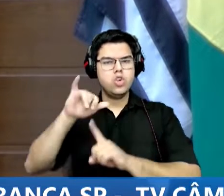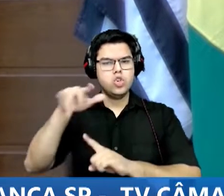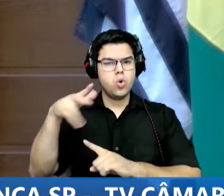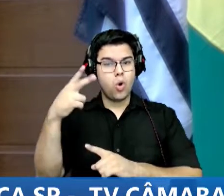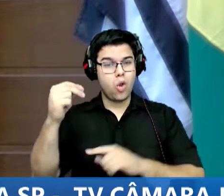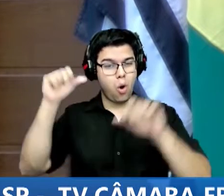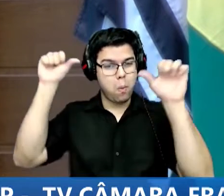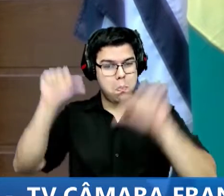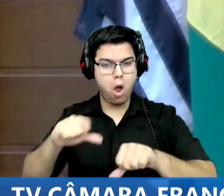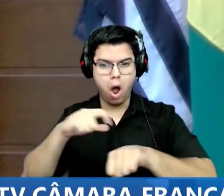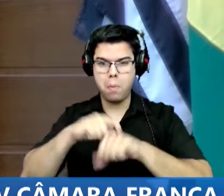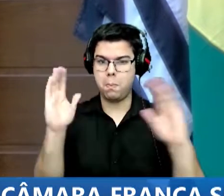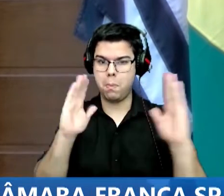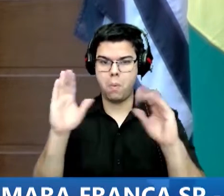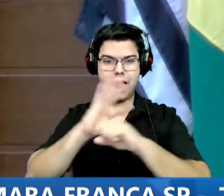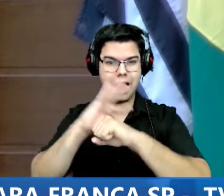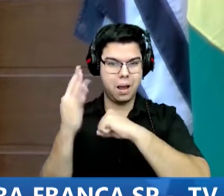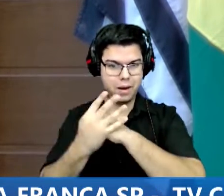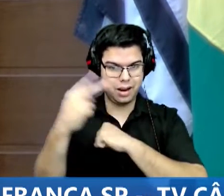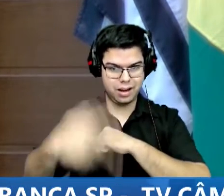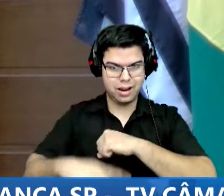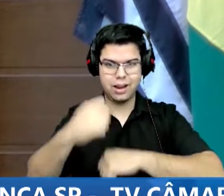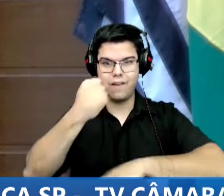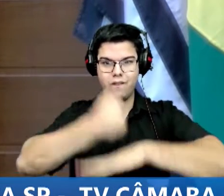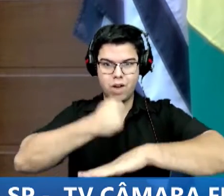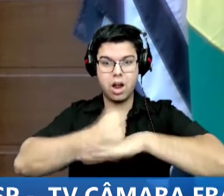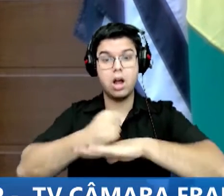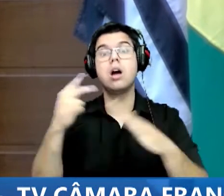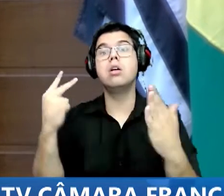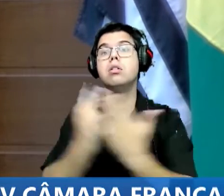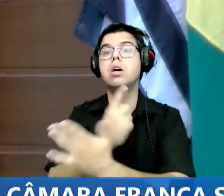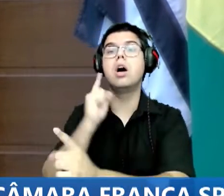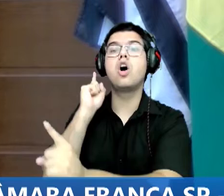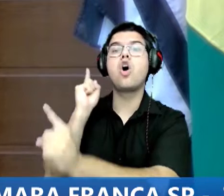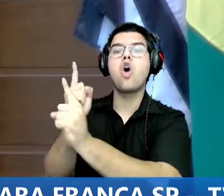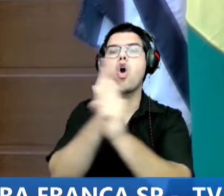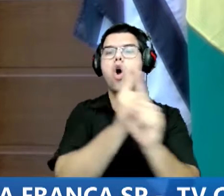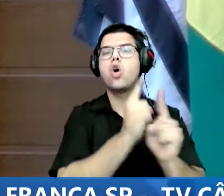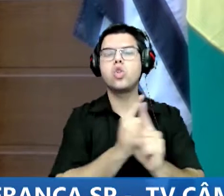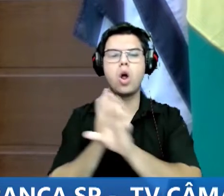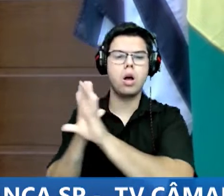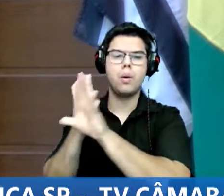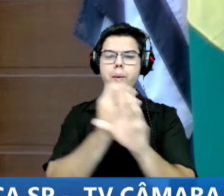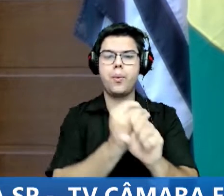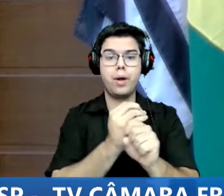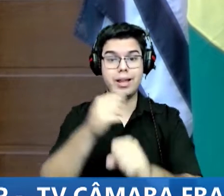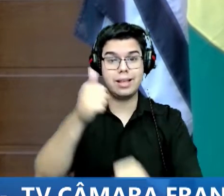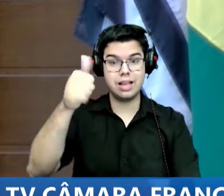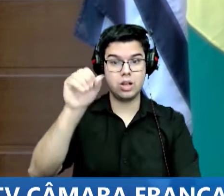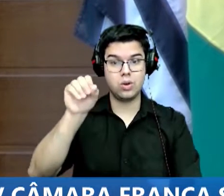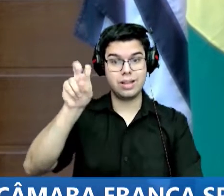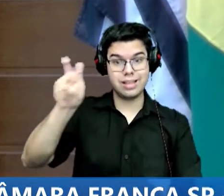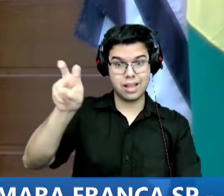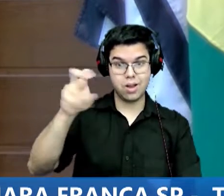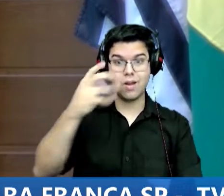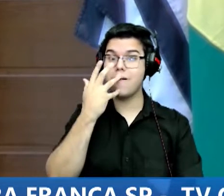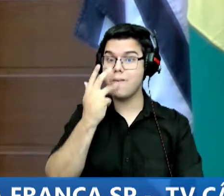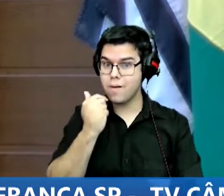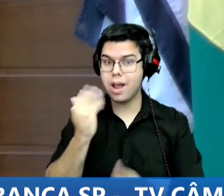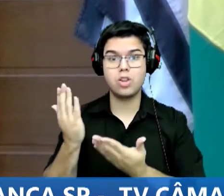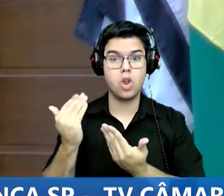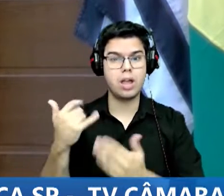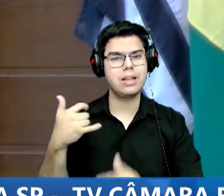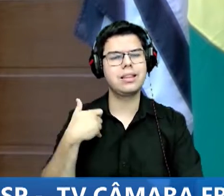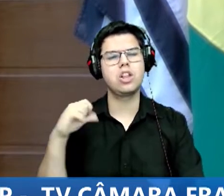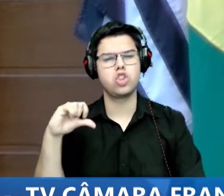pandemia aqui em Franca, foram encontrados 105 entre crianças e adolescentes, crianças de 9 anos.